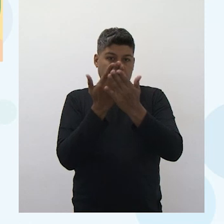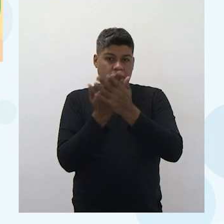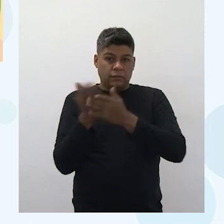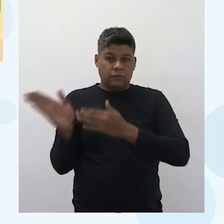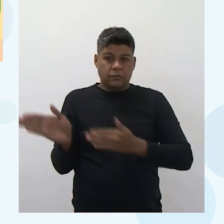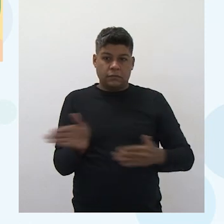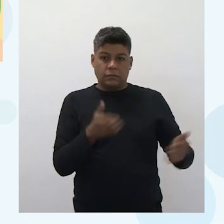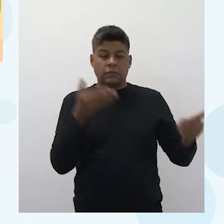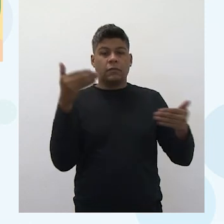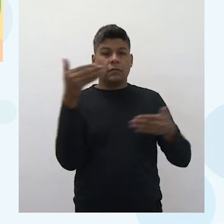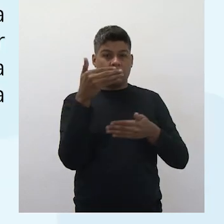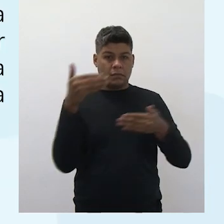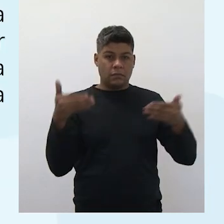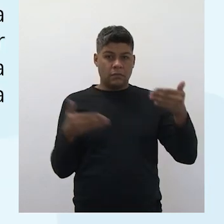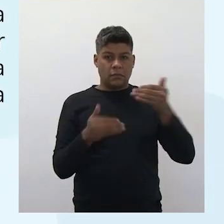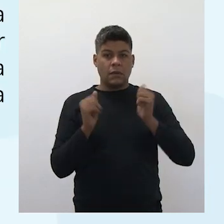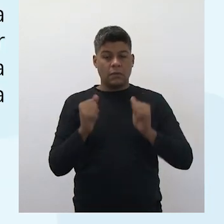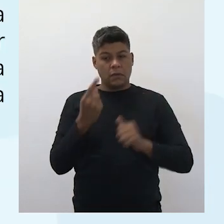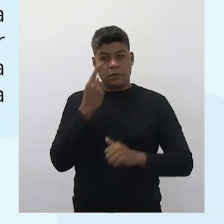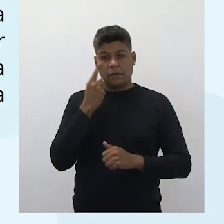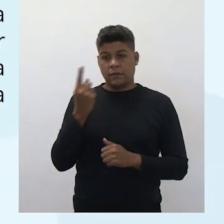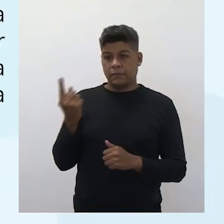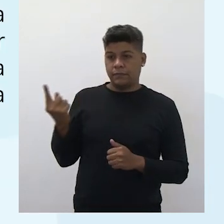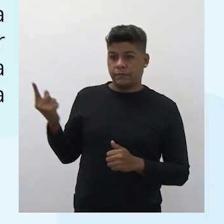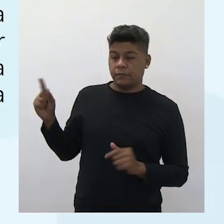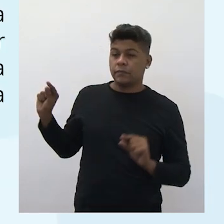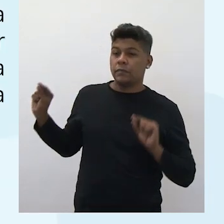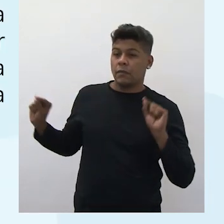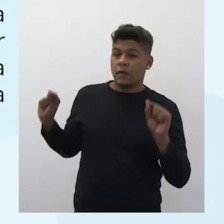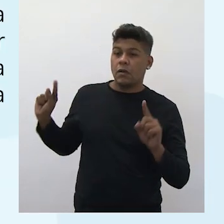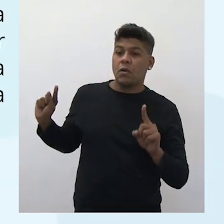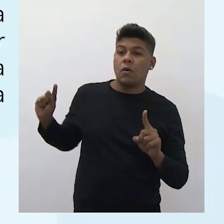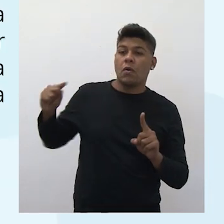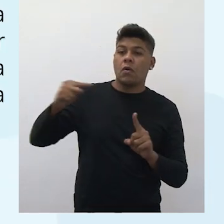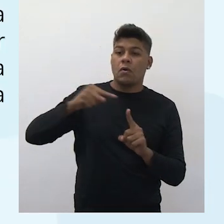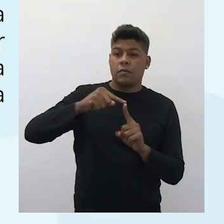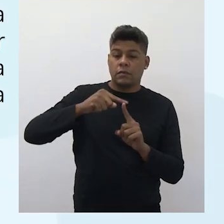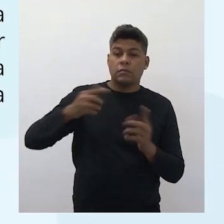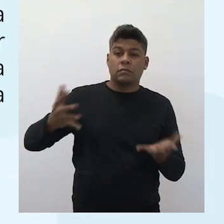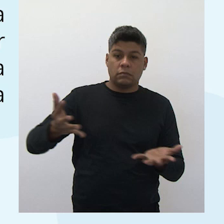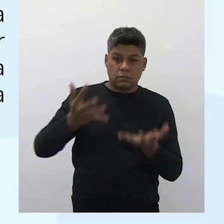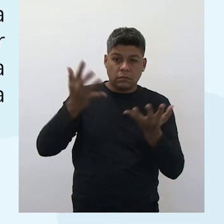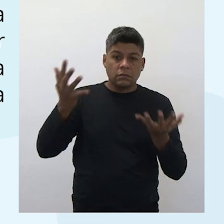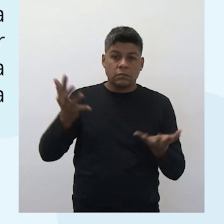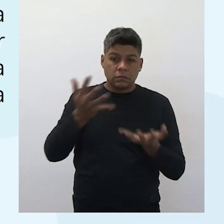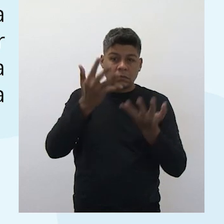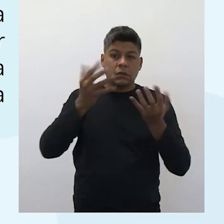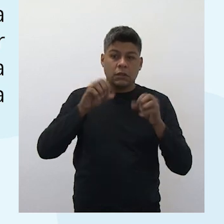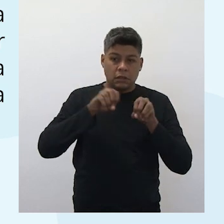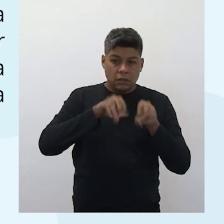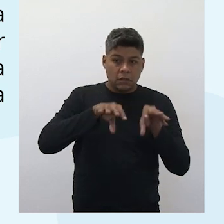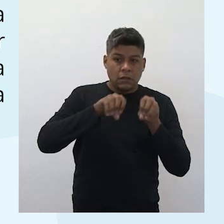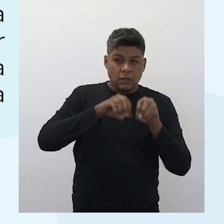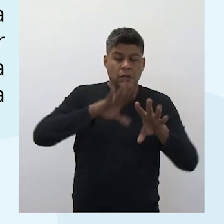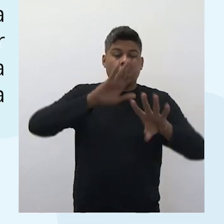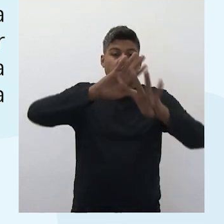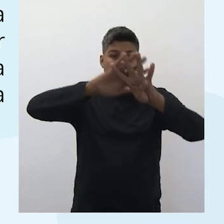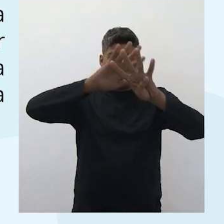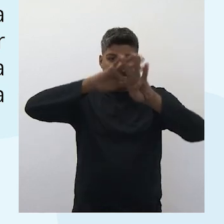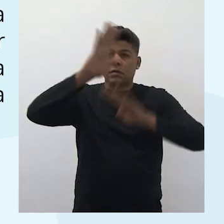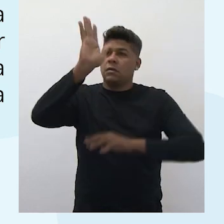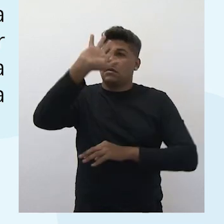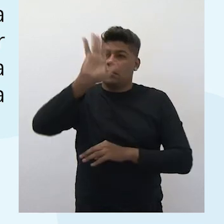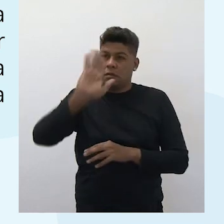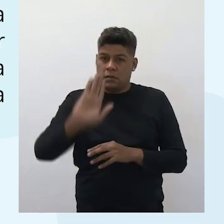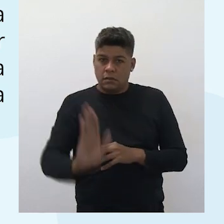slide que vocês podem ver na tela, que são os objetivos, é estimular e promover o estudo da matemática no